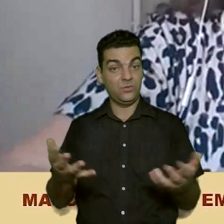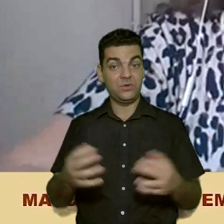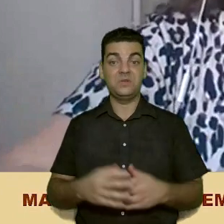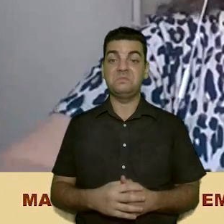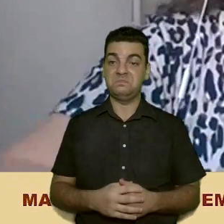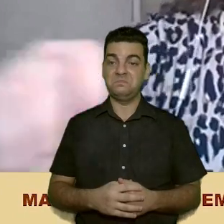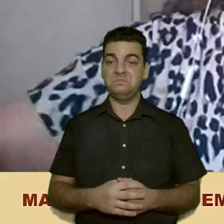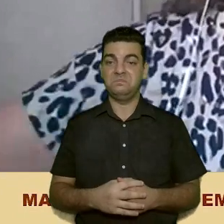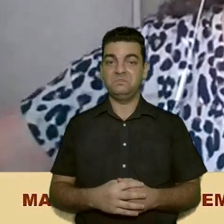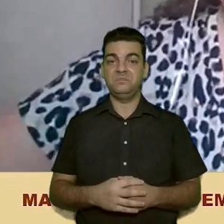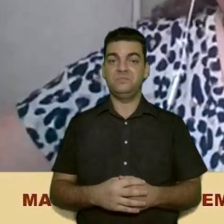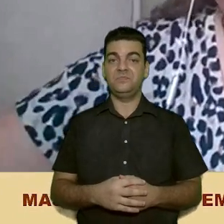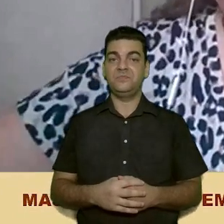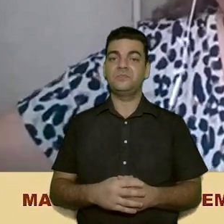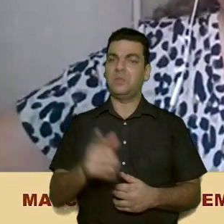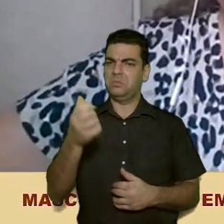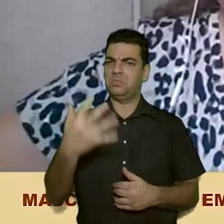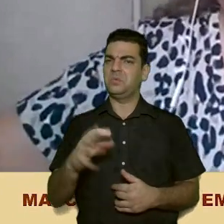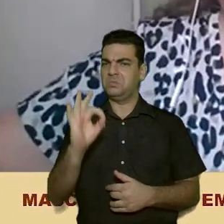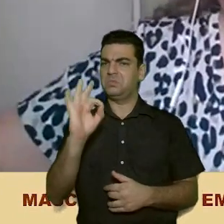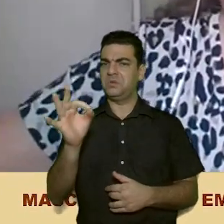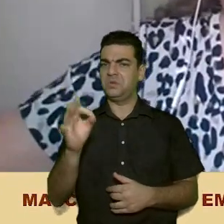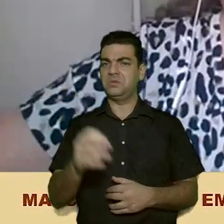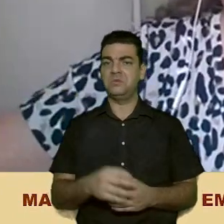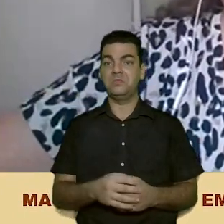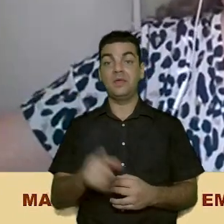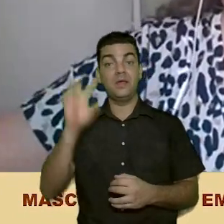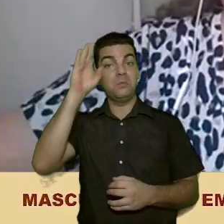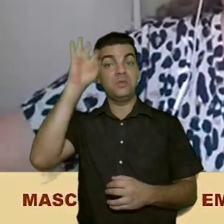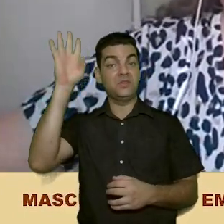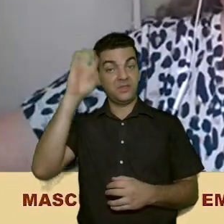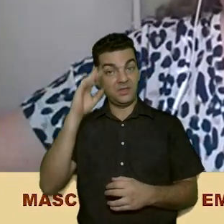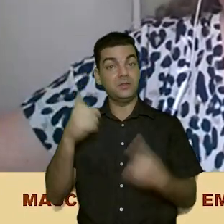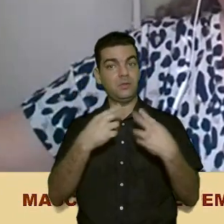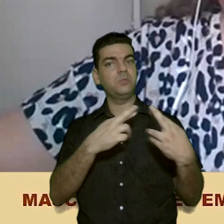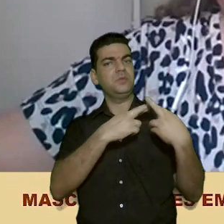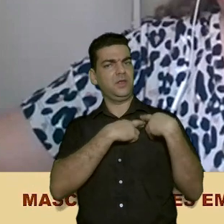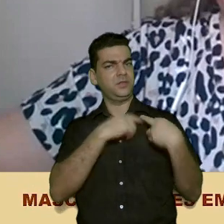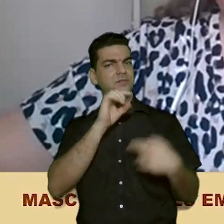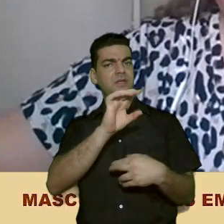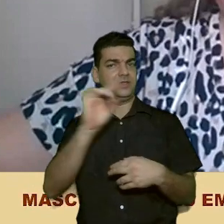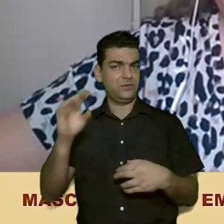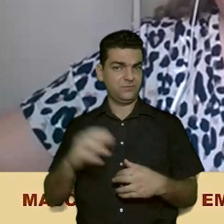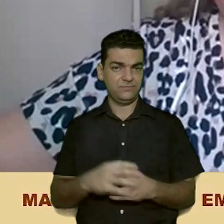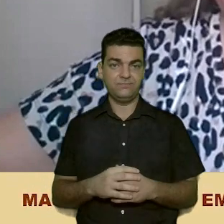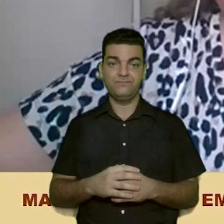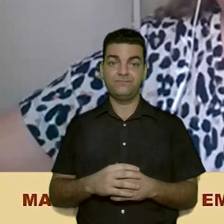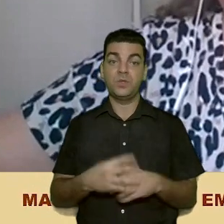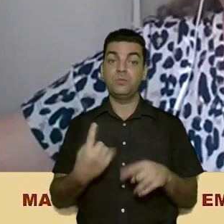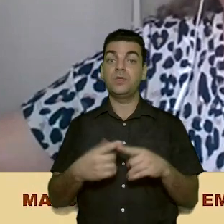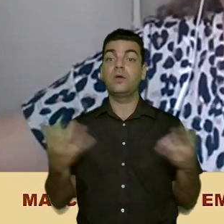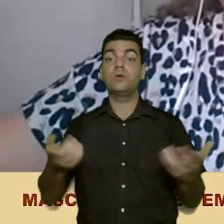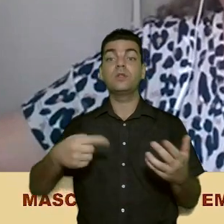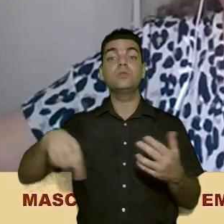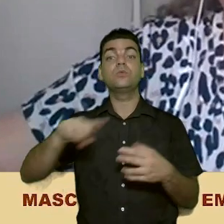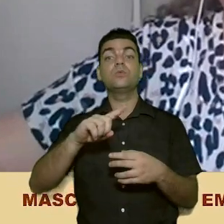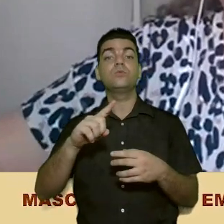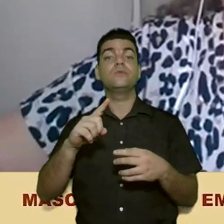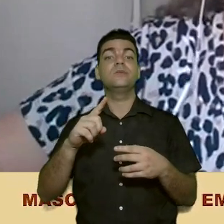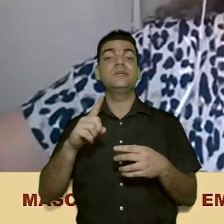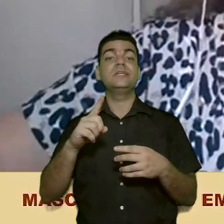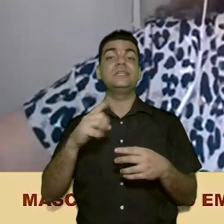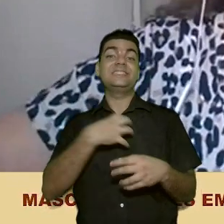Obrigado, Cláudio. É um prazer te ouvir sempre. Eu acho que é exatamente isso, né? Trazer essa consciência